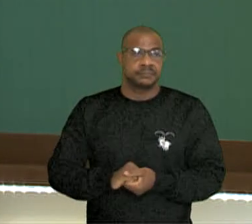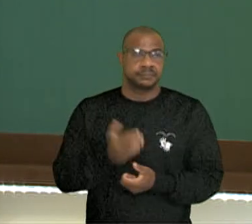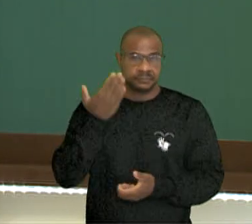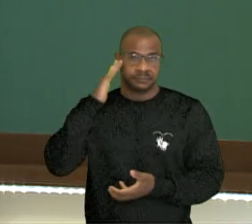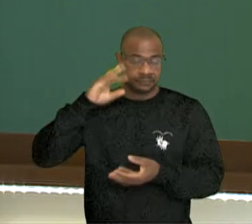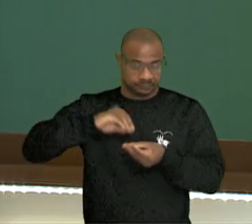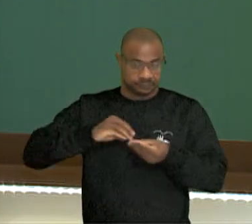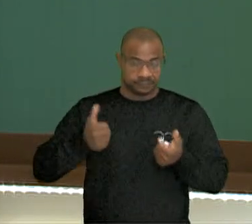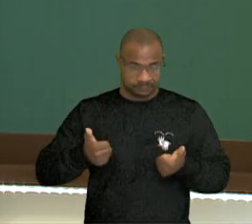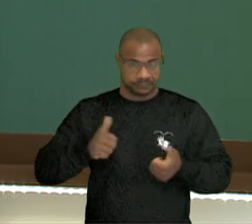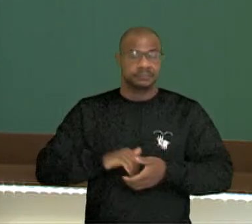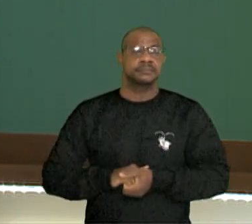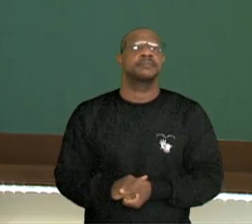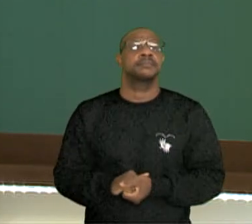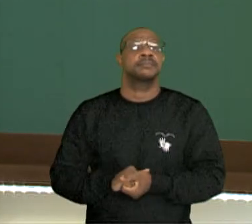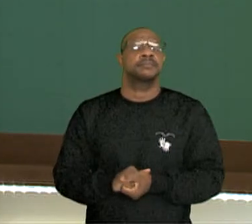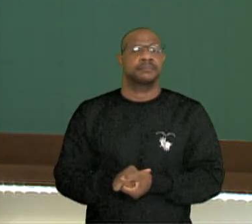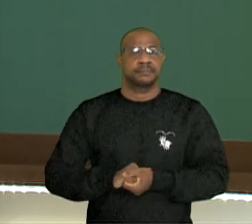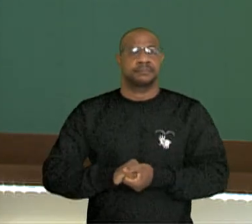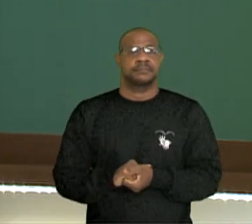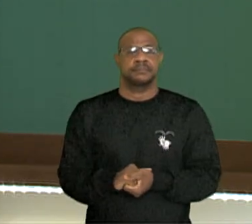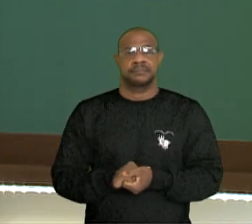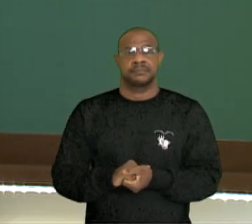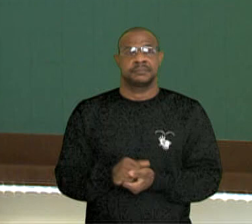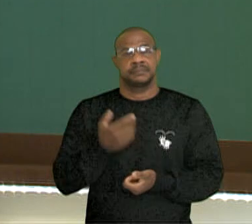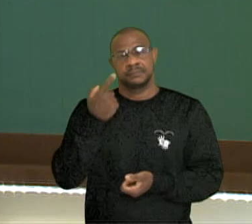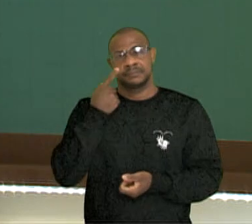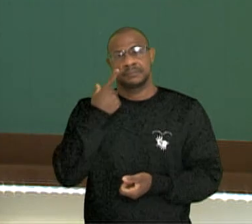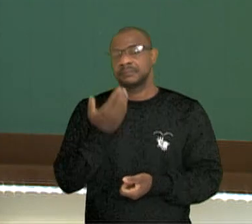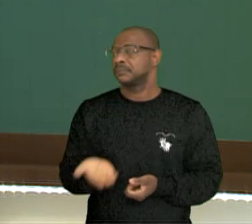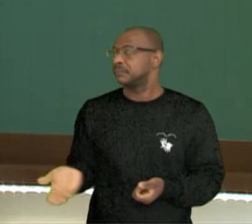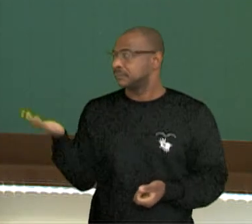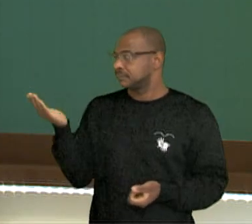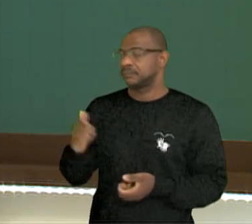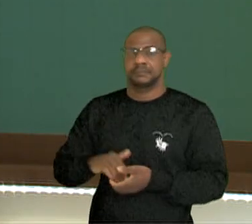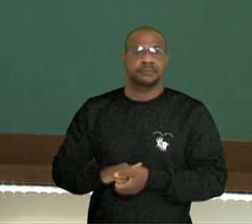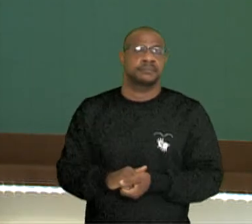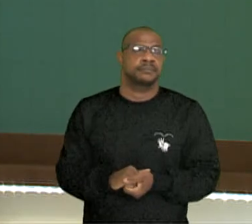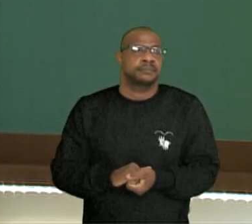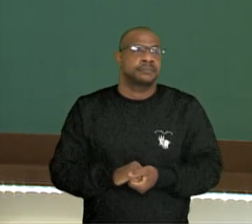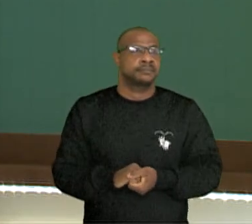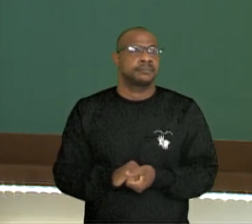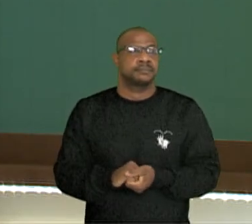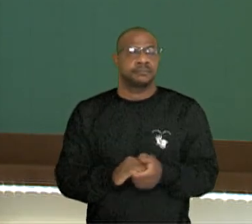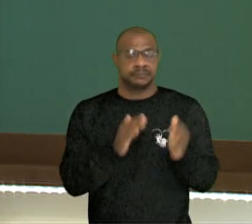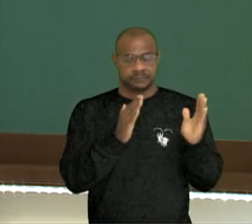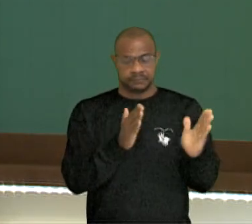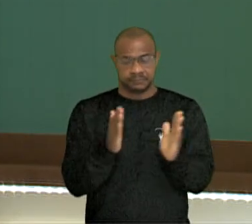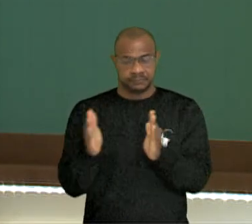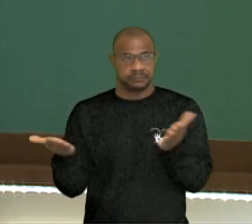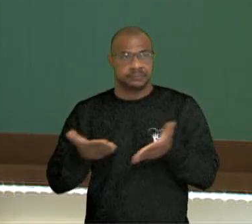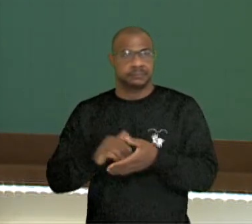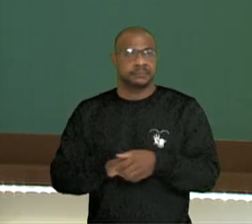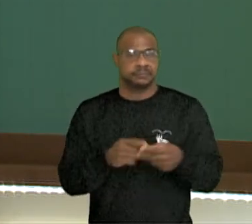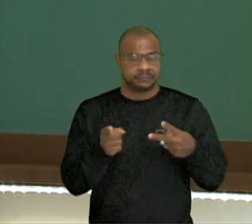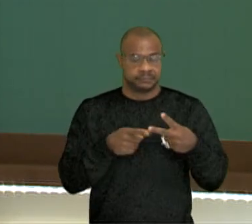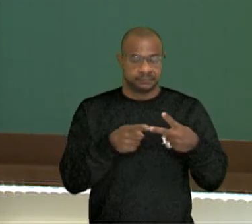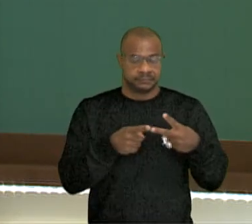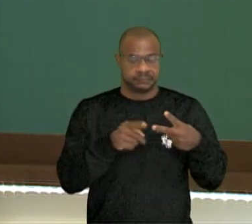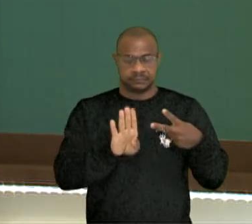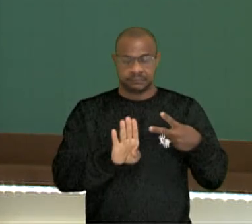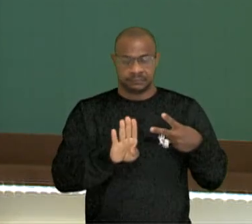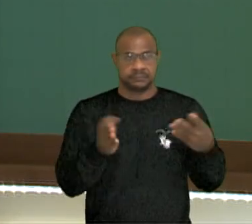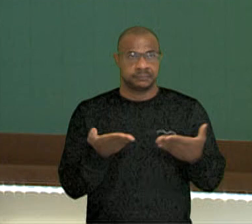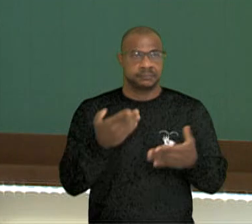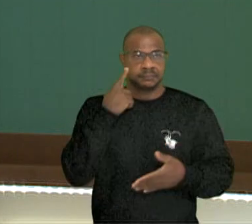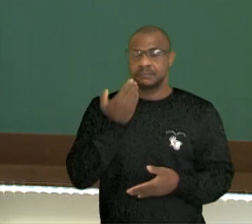Entendeu? Espero que sim. Vamos lá ver o segundo? Vamos para o nosso passo a passo. Primeiro passo, extrair a raiz